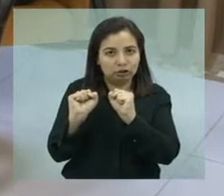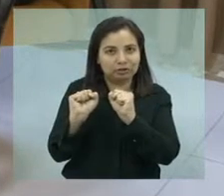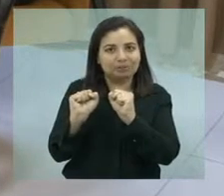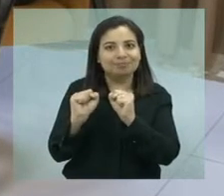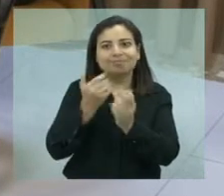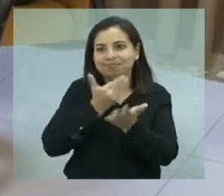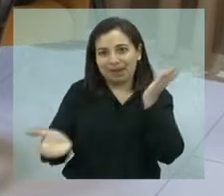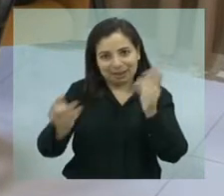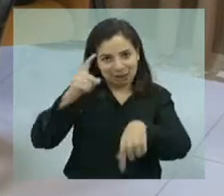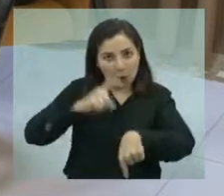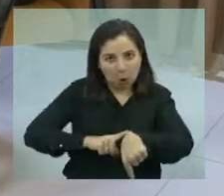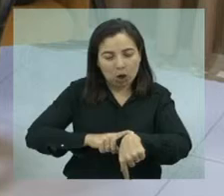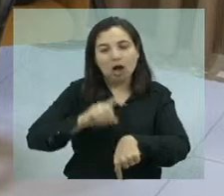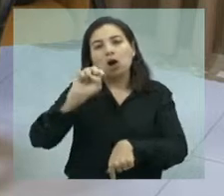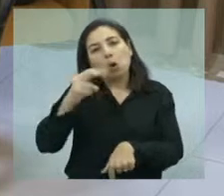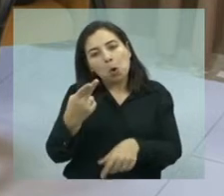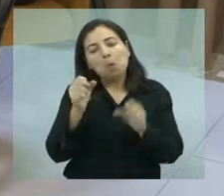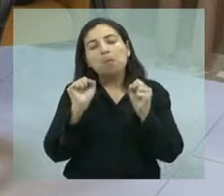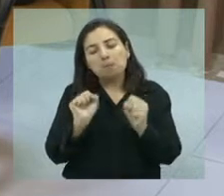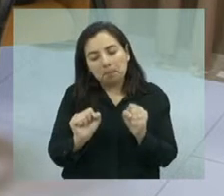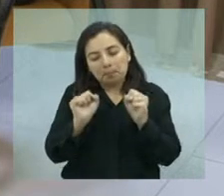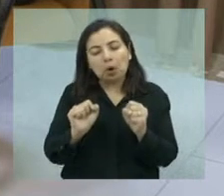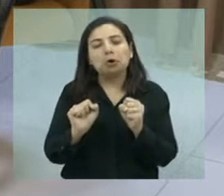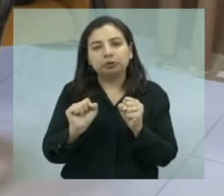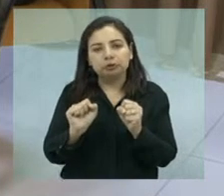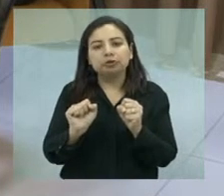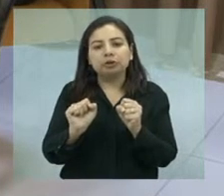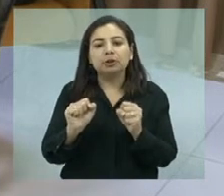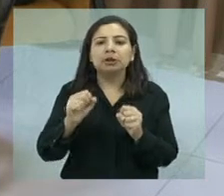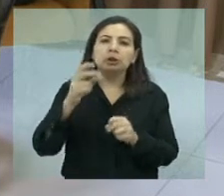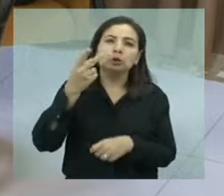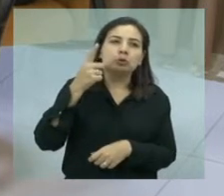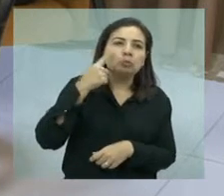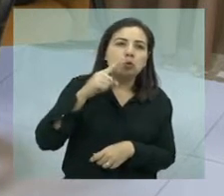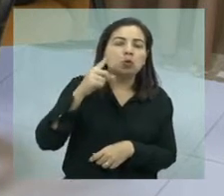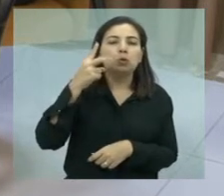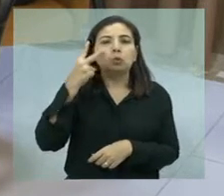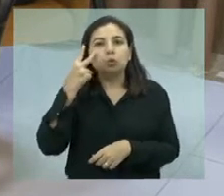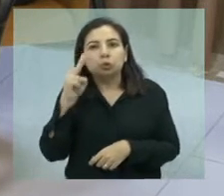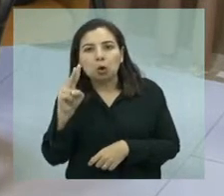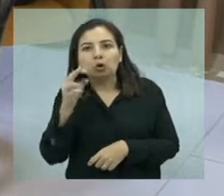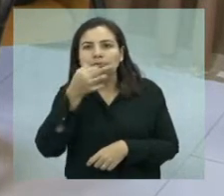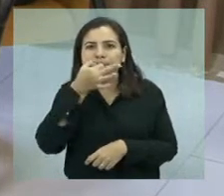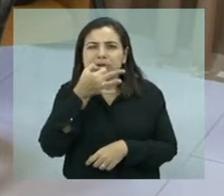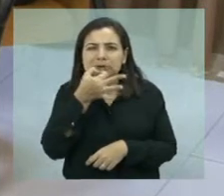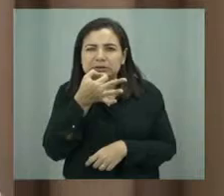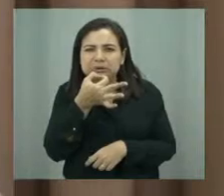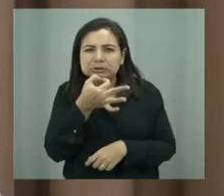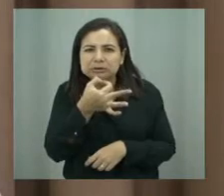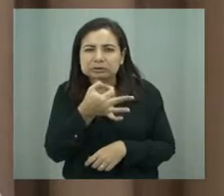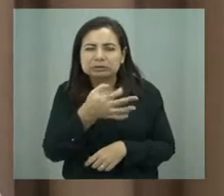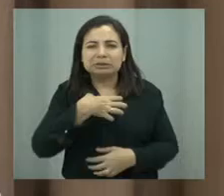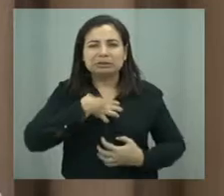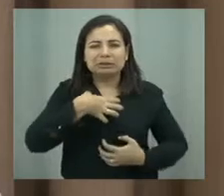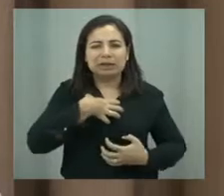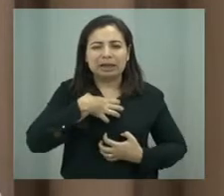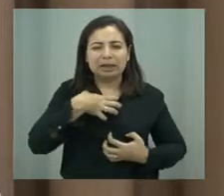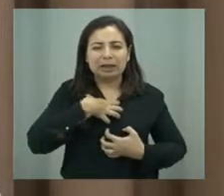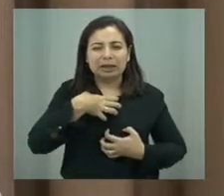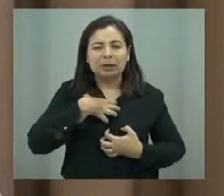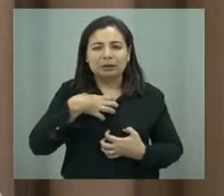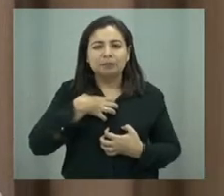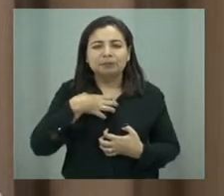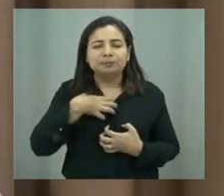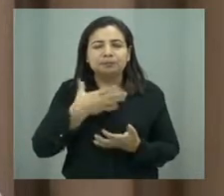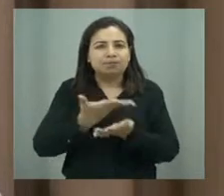não. Assim, normalmente você passa uns 2 a 3 dias com aquele zumbido, aquela sensação de